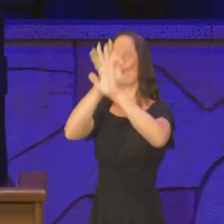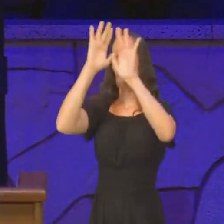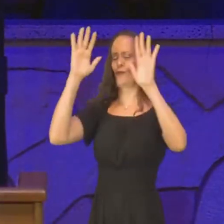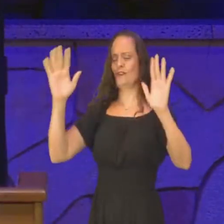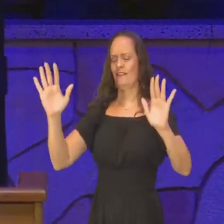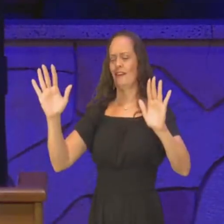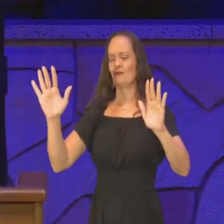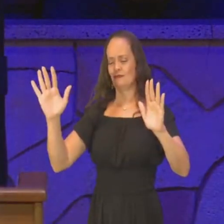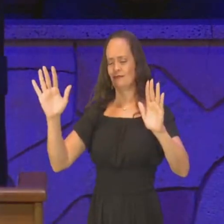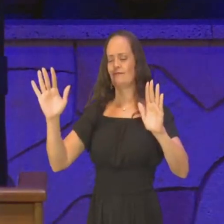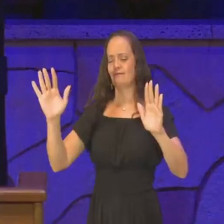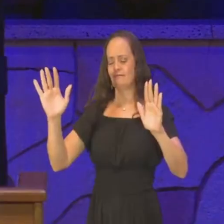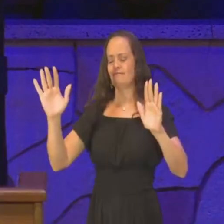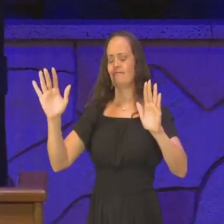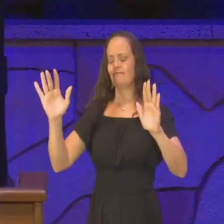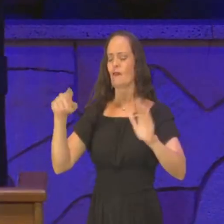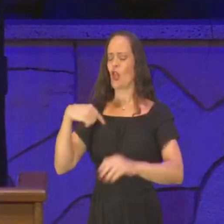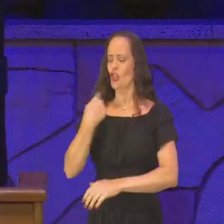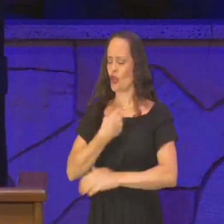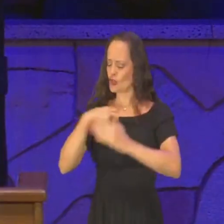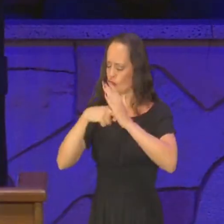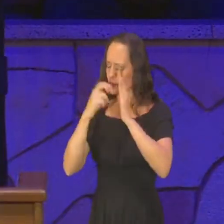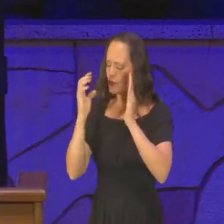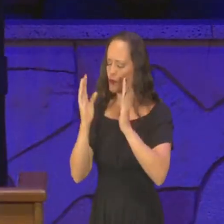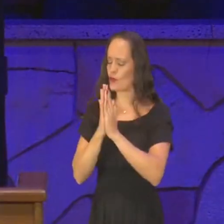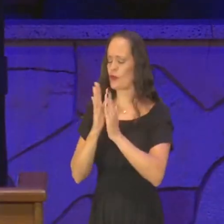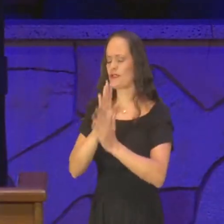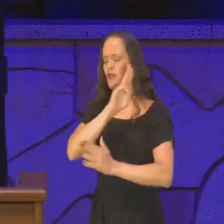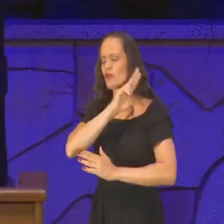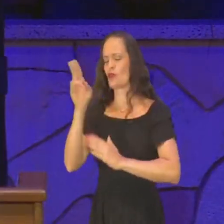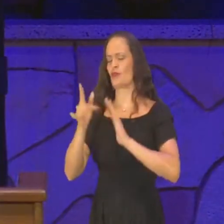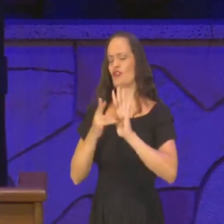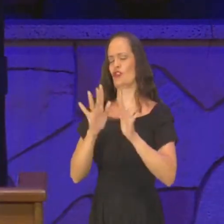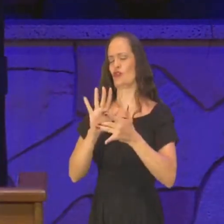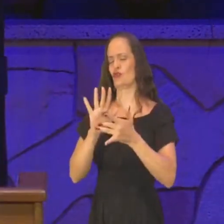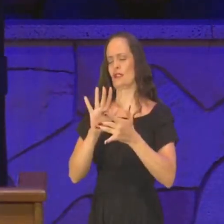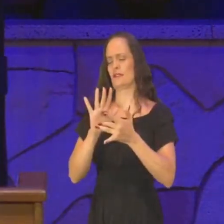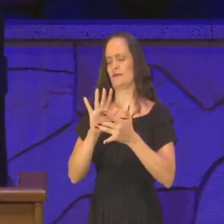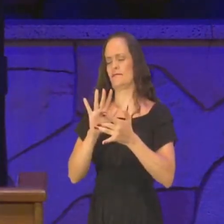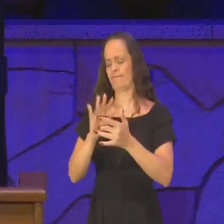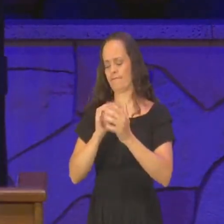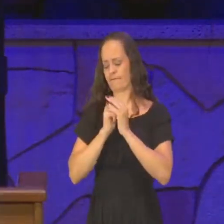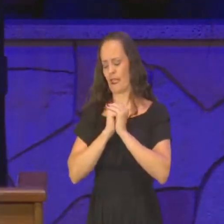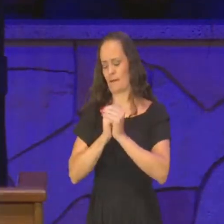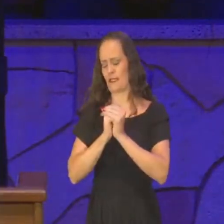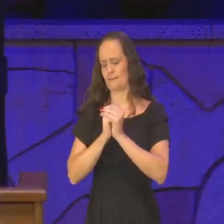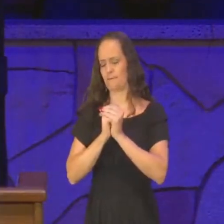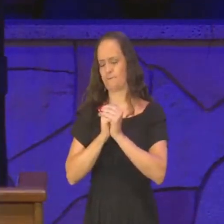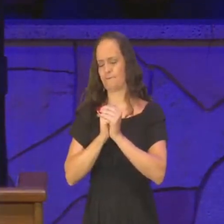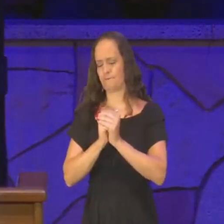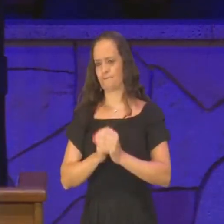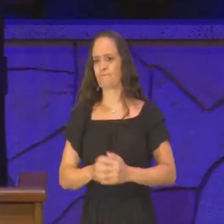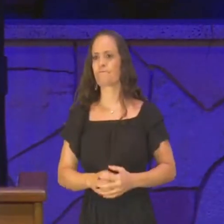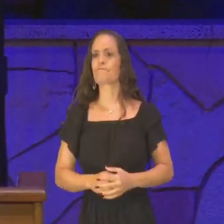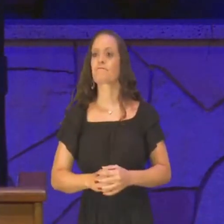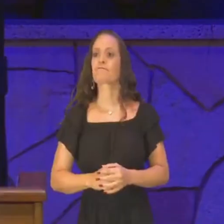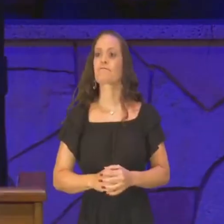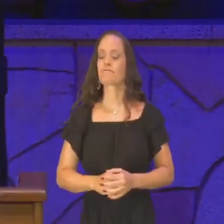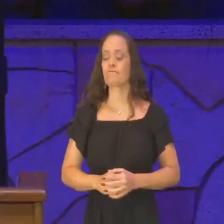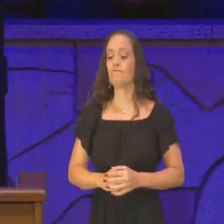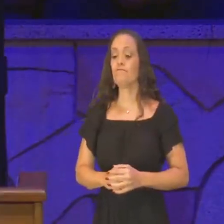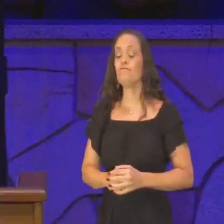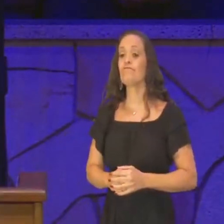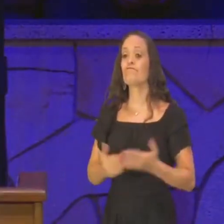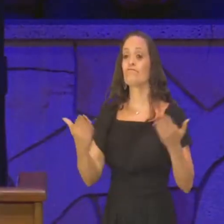glorificado. Nós fazemos essa oração em o nome do Senhor Jesus. Amém.